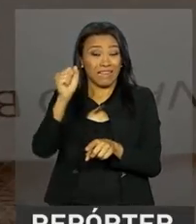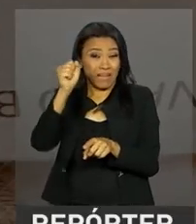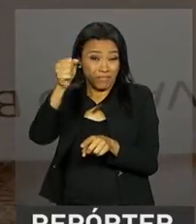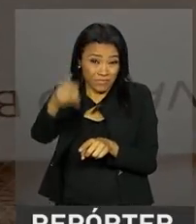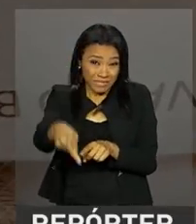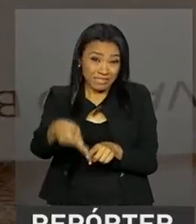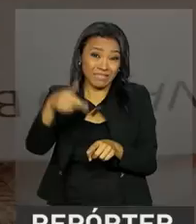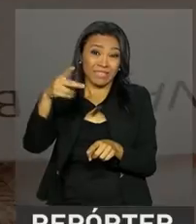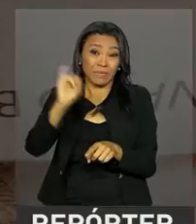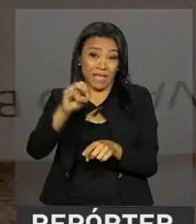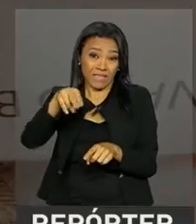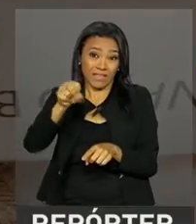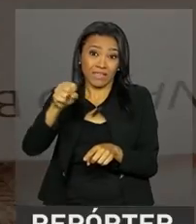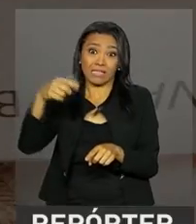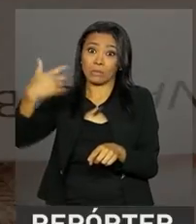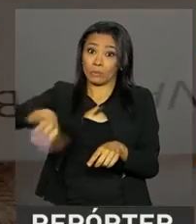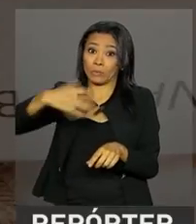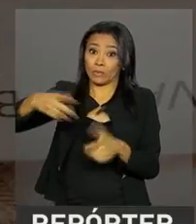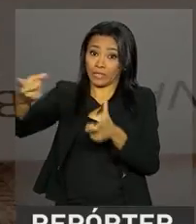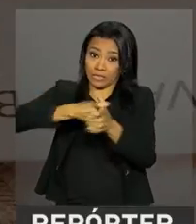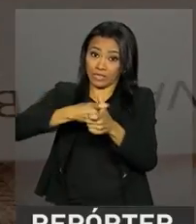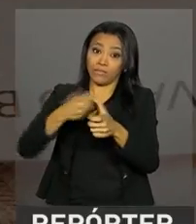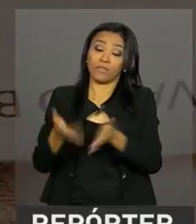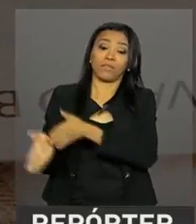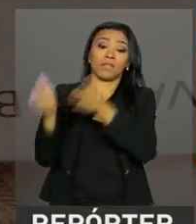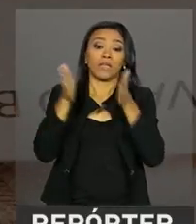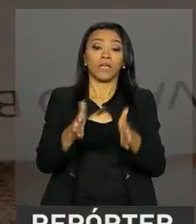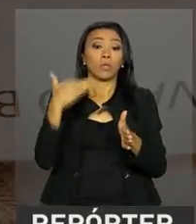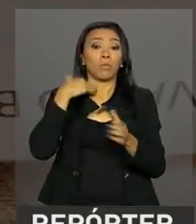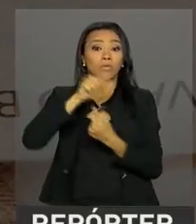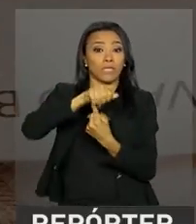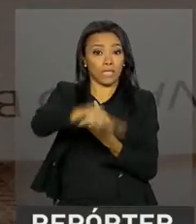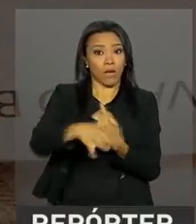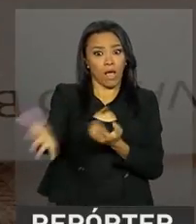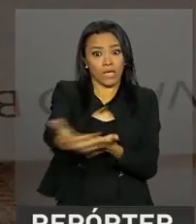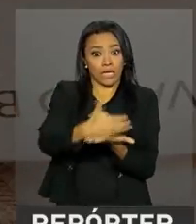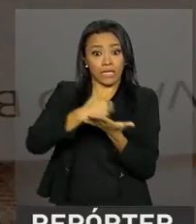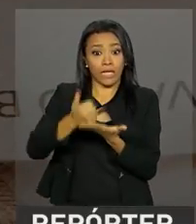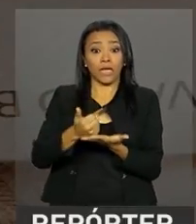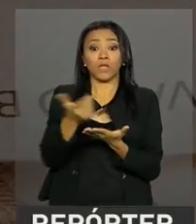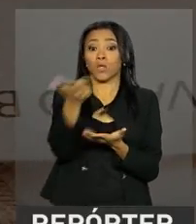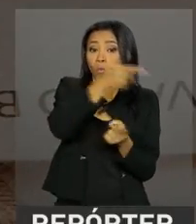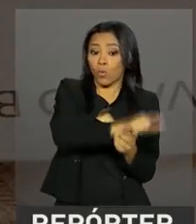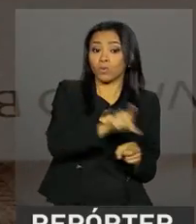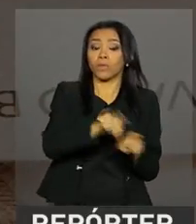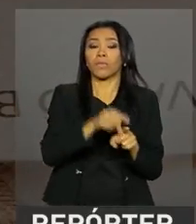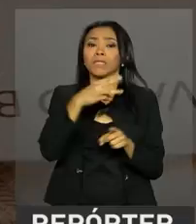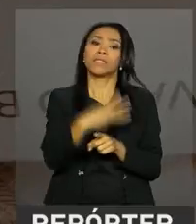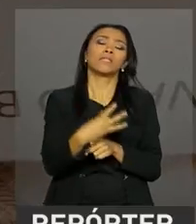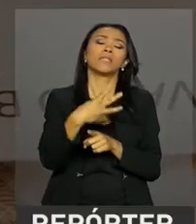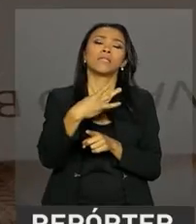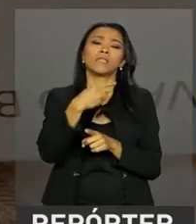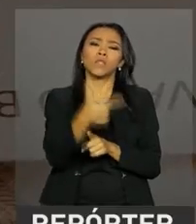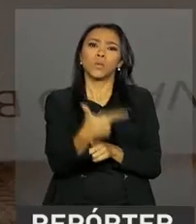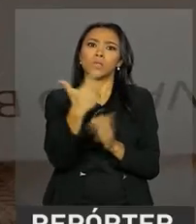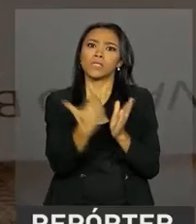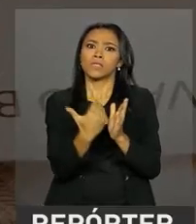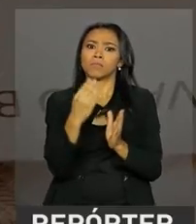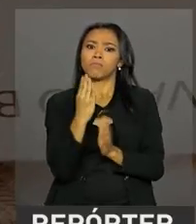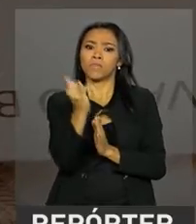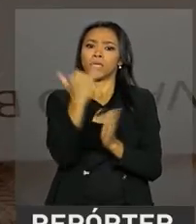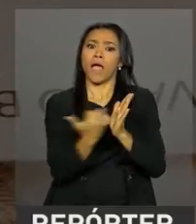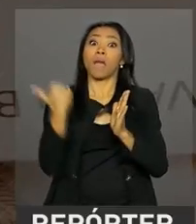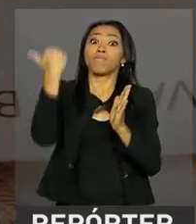contas do governo enquanto o tesouro nacional eo banco central arrecadaram 32 bilhões de reais a mais do que